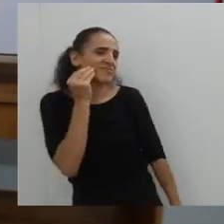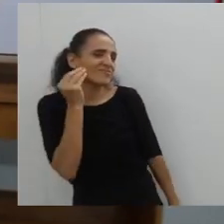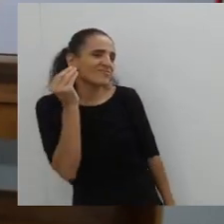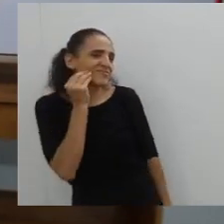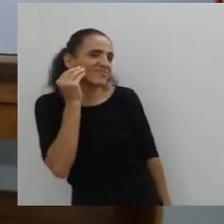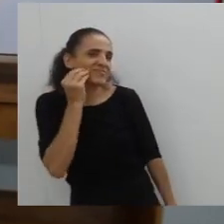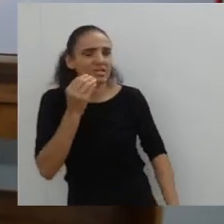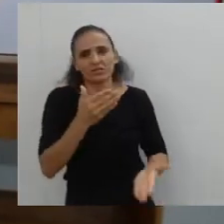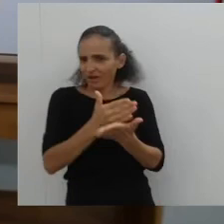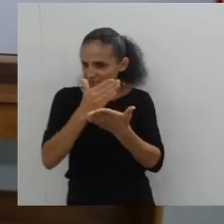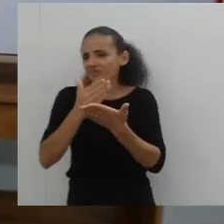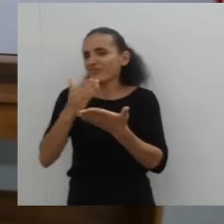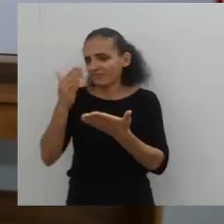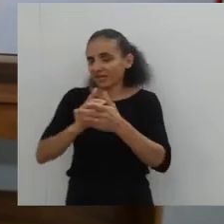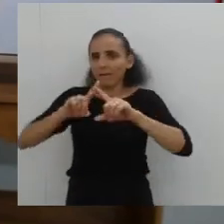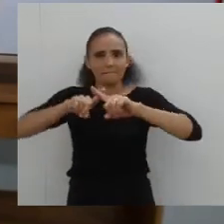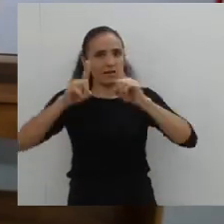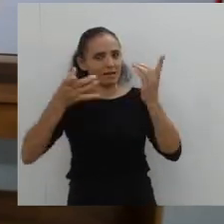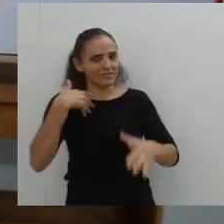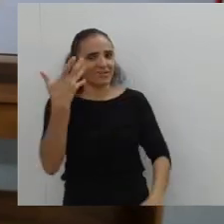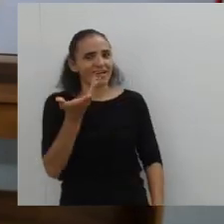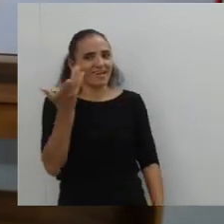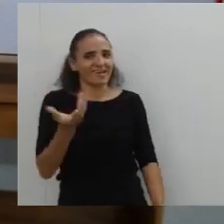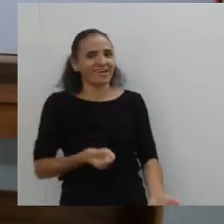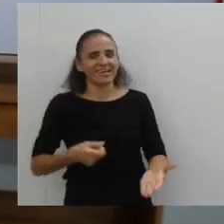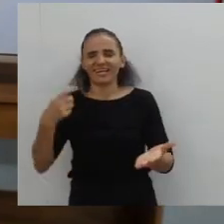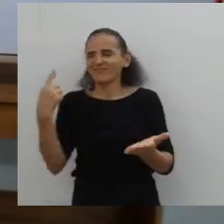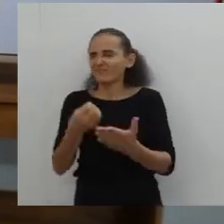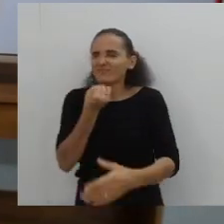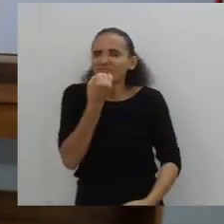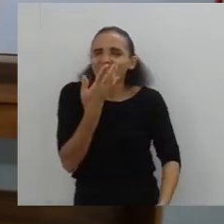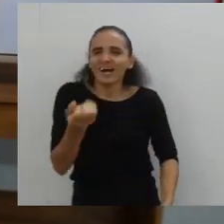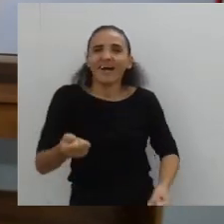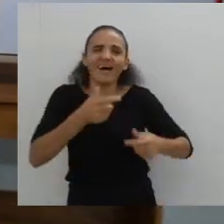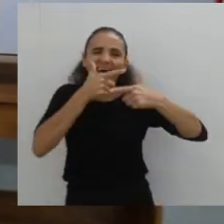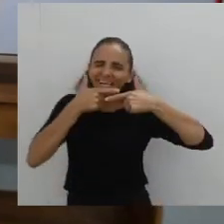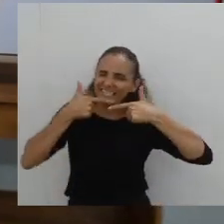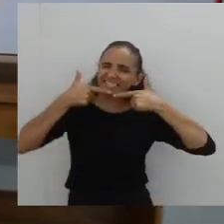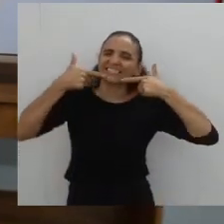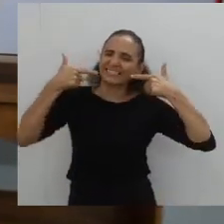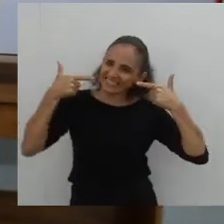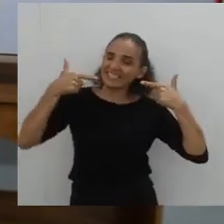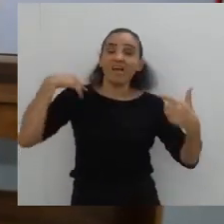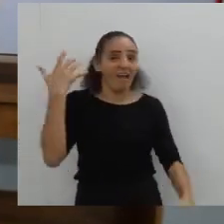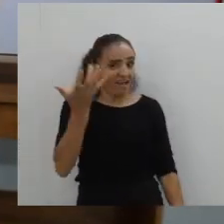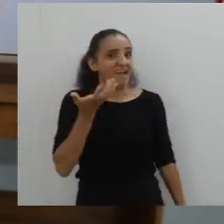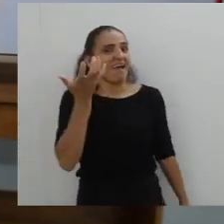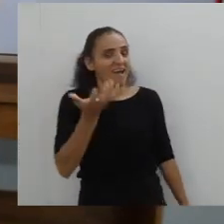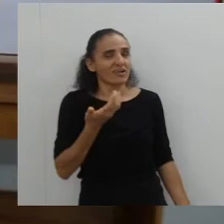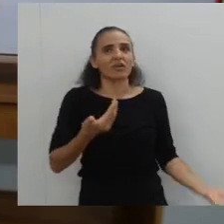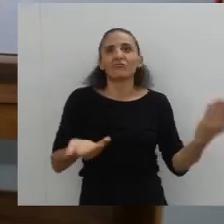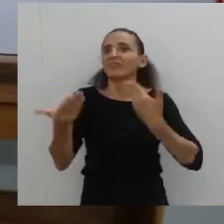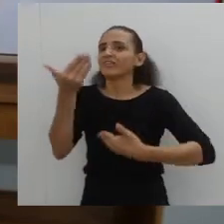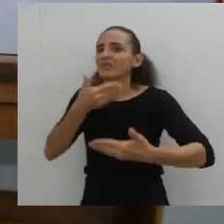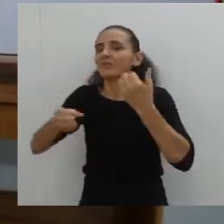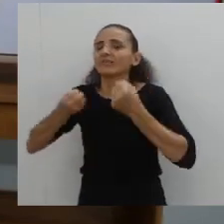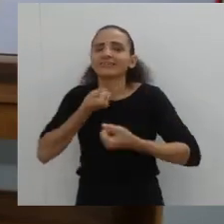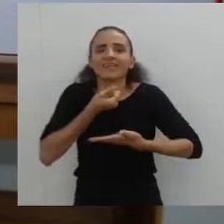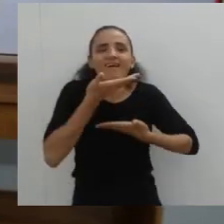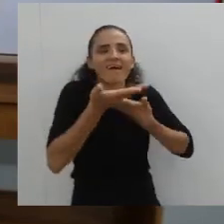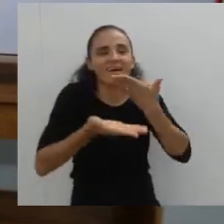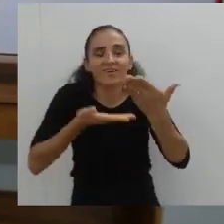forma parcelada, mas eu quero a tua mais gostosa gargalhada. Eu quero poder partilhar do